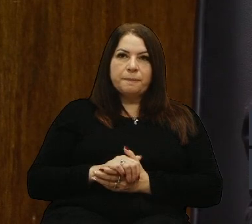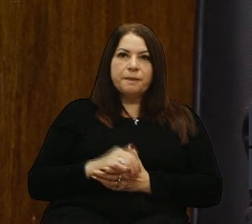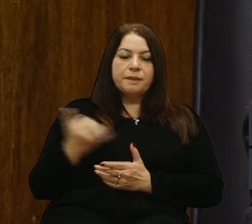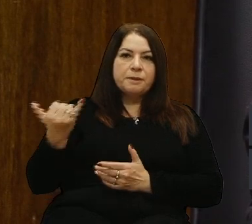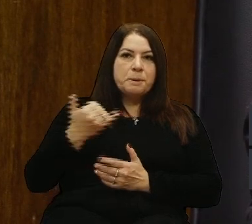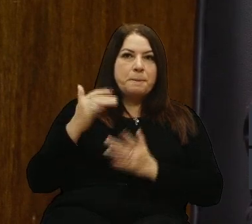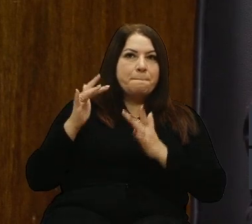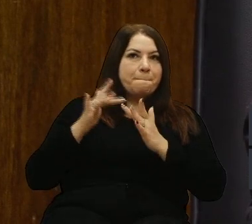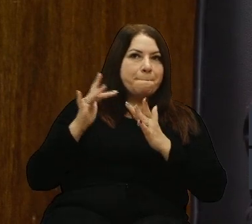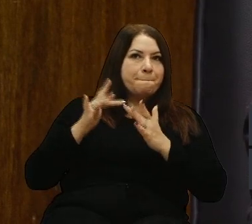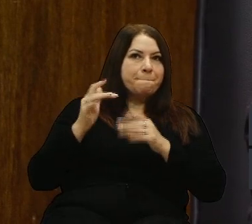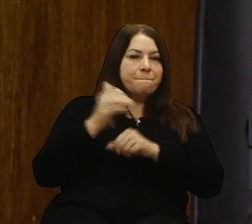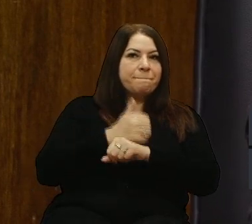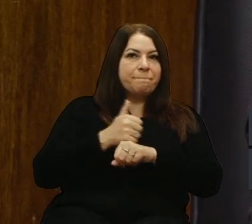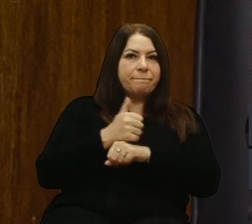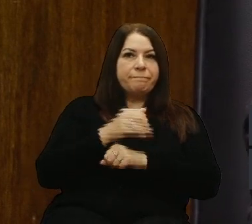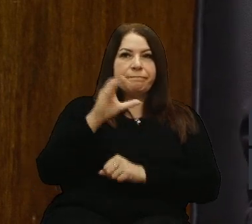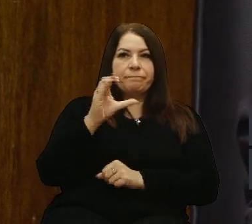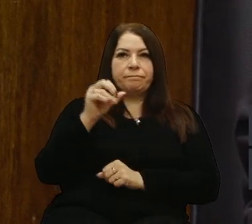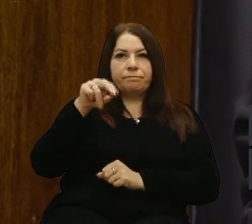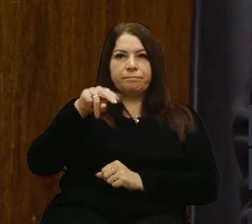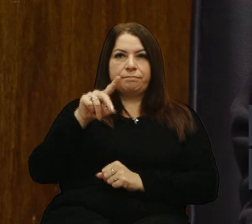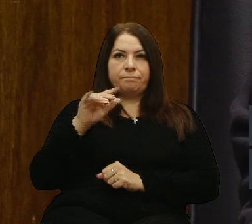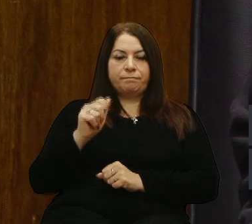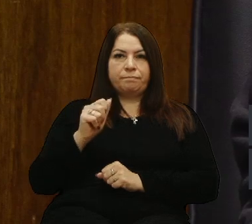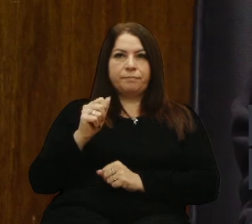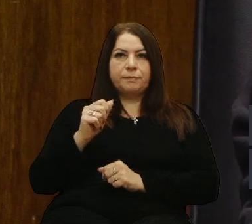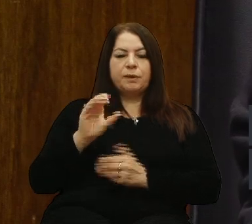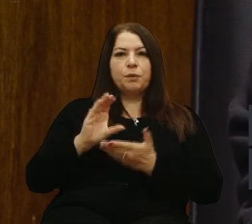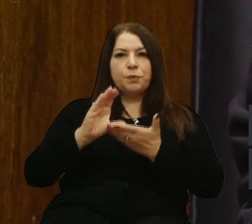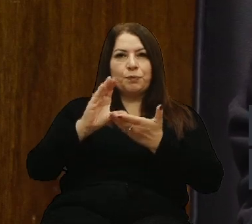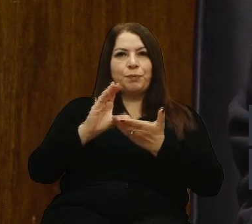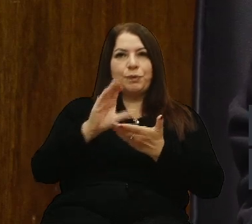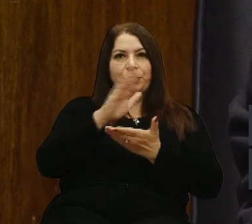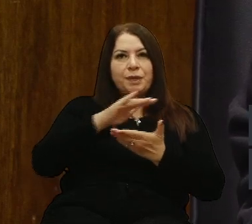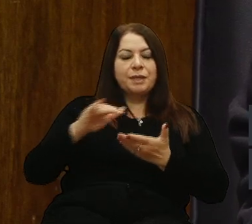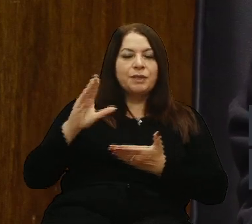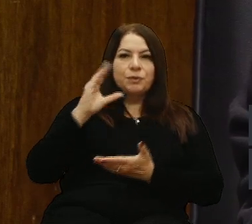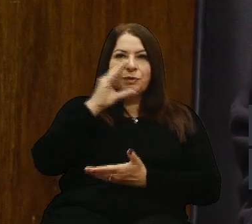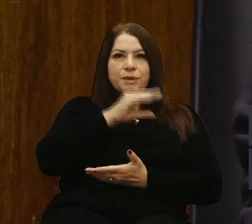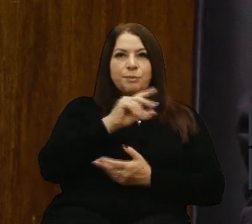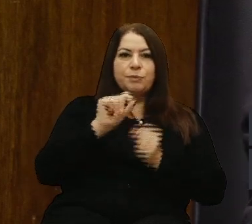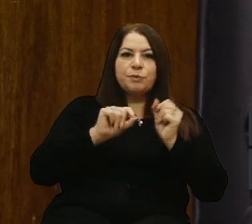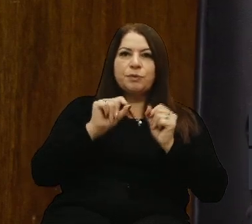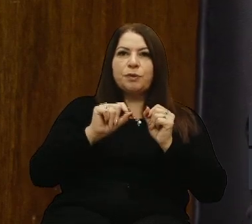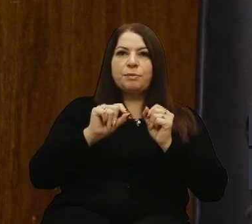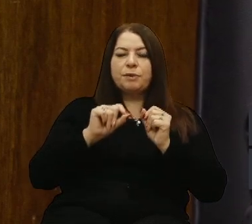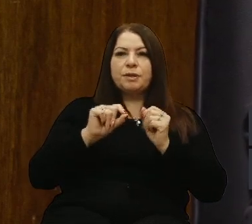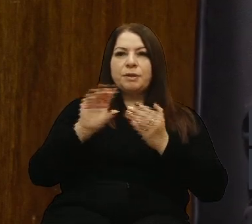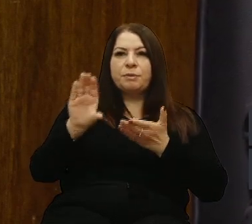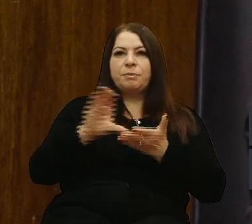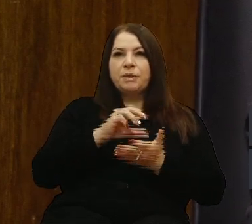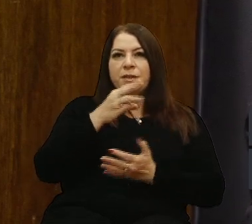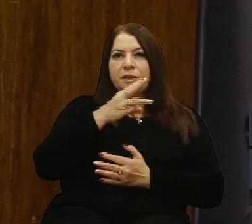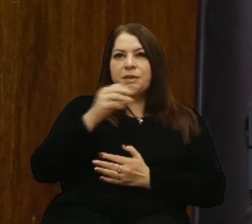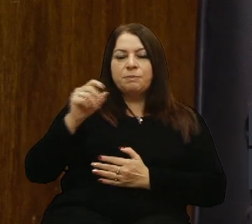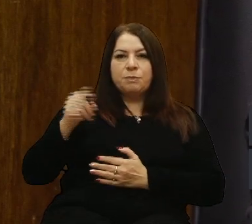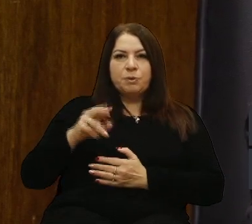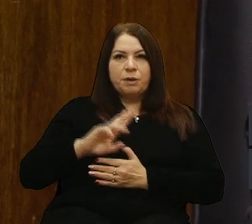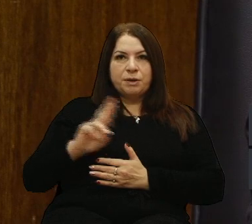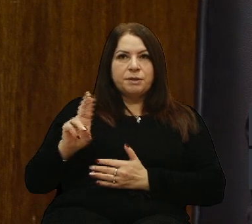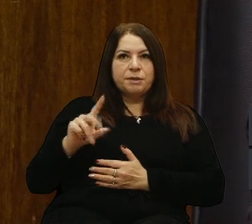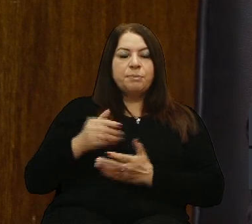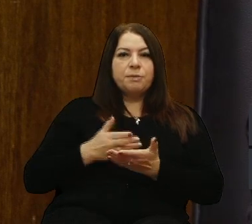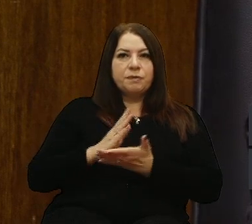da profissional que atua no CONDICA, que é o Conselho da Criança e do Adolescente, questionando sobre a nossa emenda de R$300 mil, vereadores Libardi, que